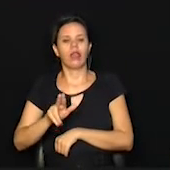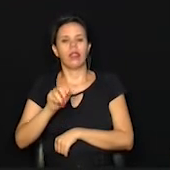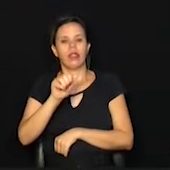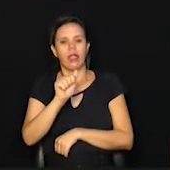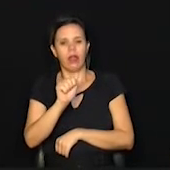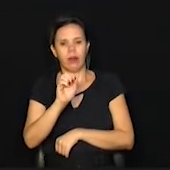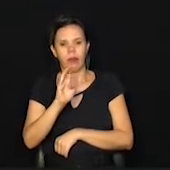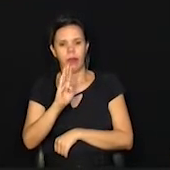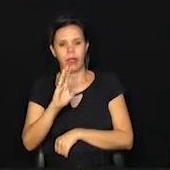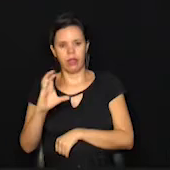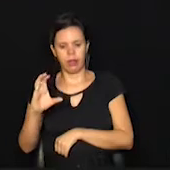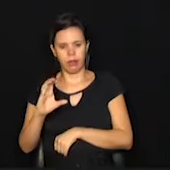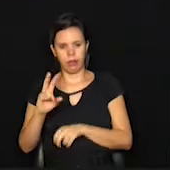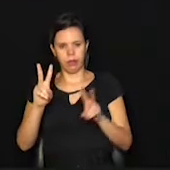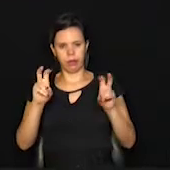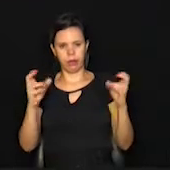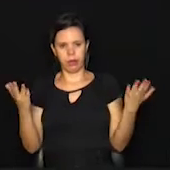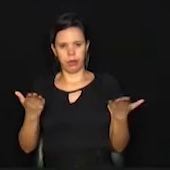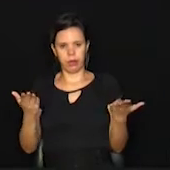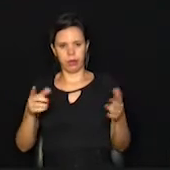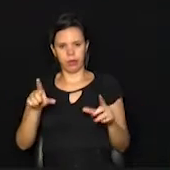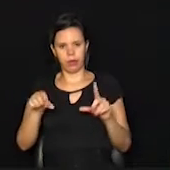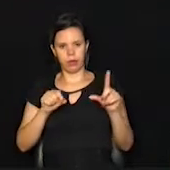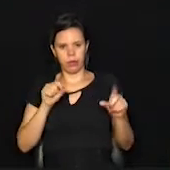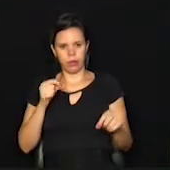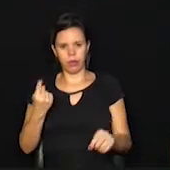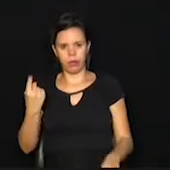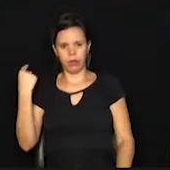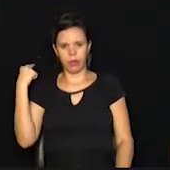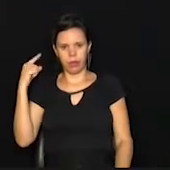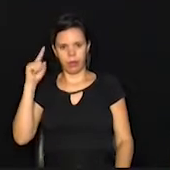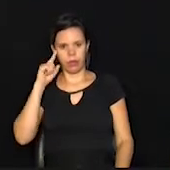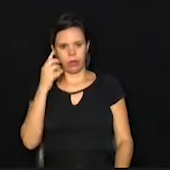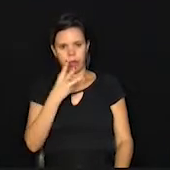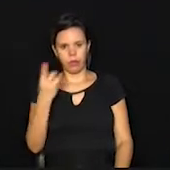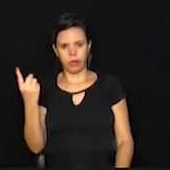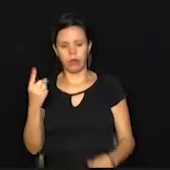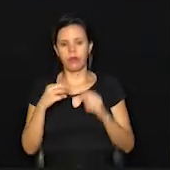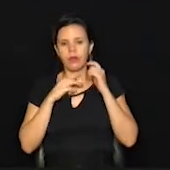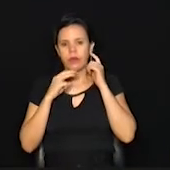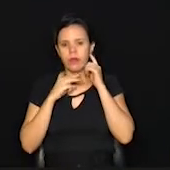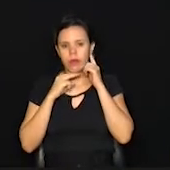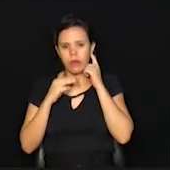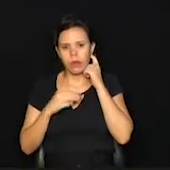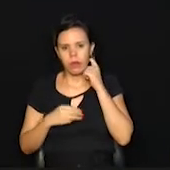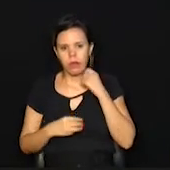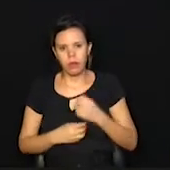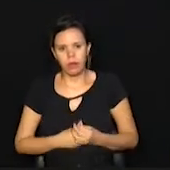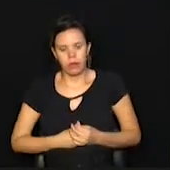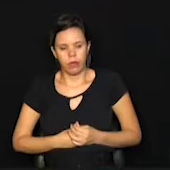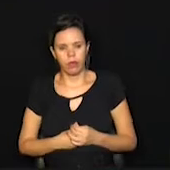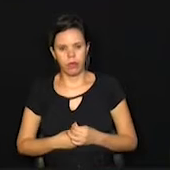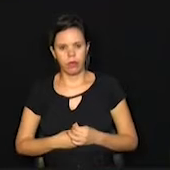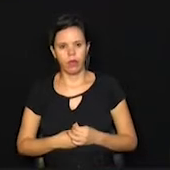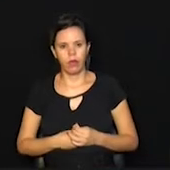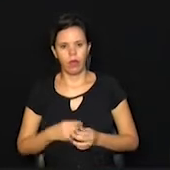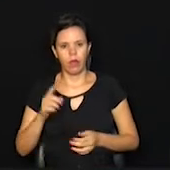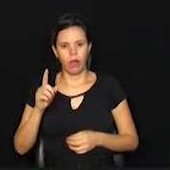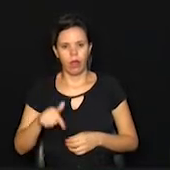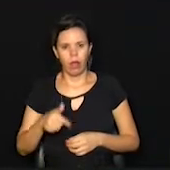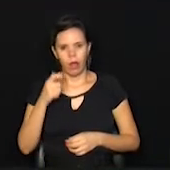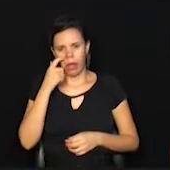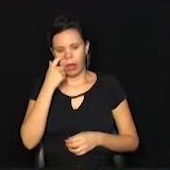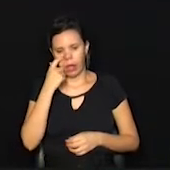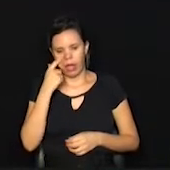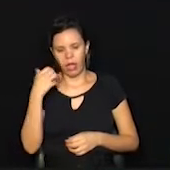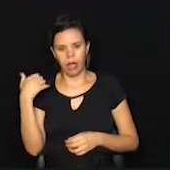tema 9:40 esse tema porque a no último dia Trinta e Um de Março agora é o aniversário né dessa